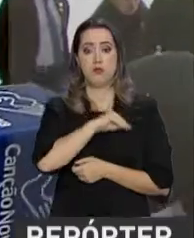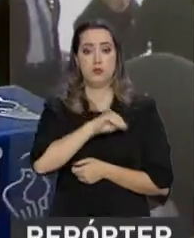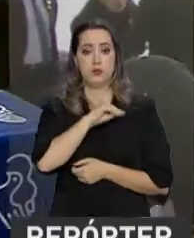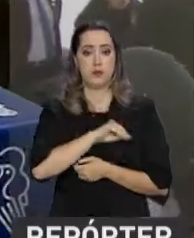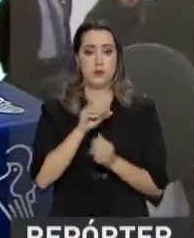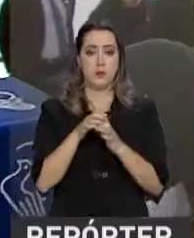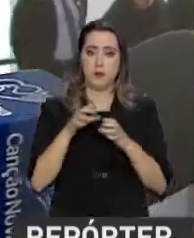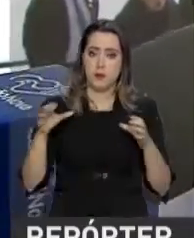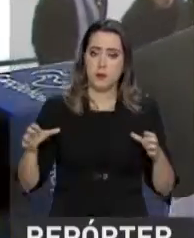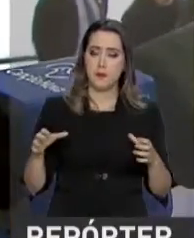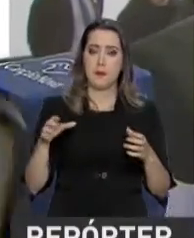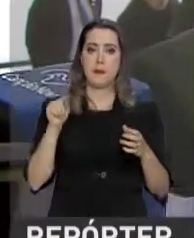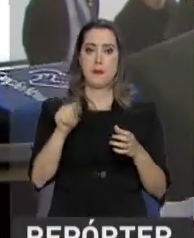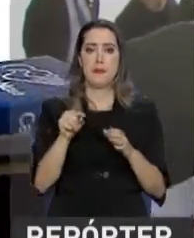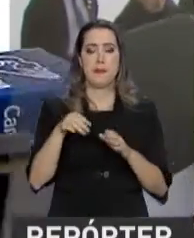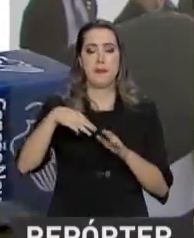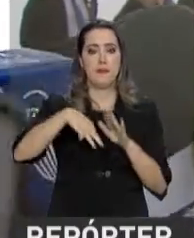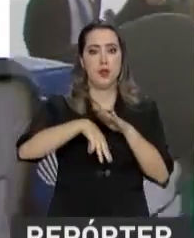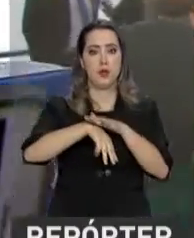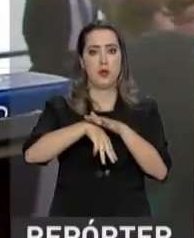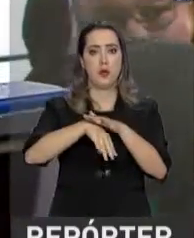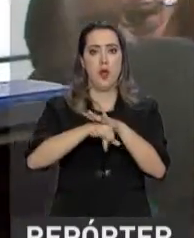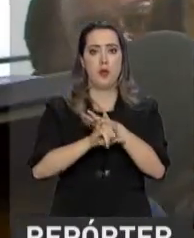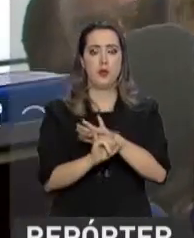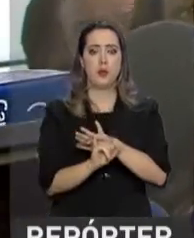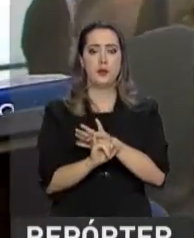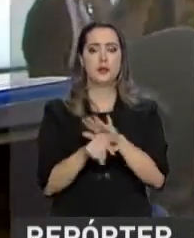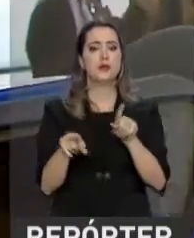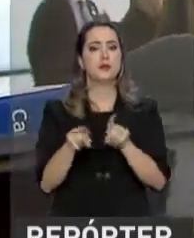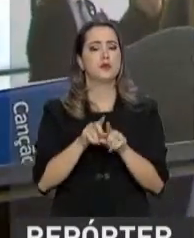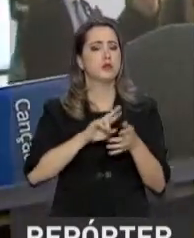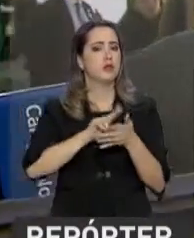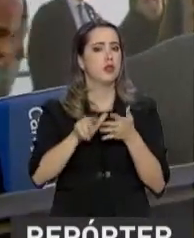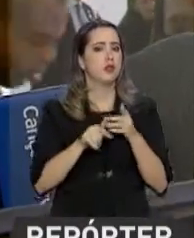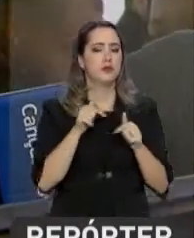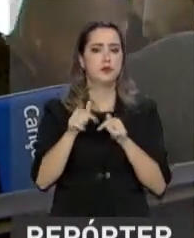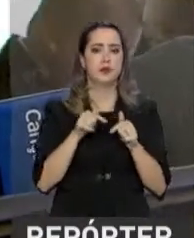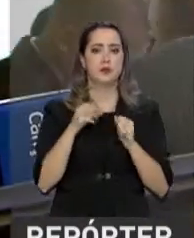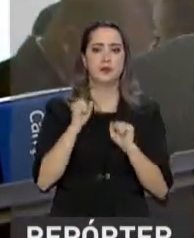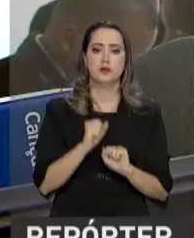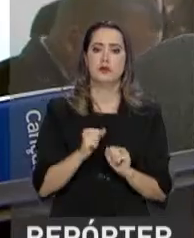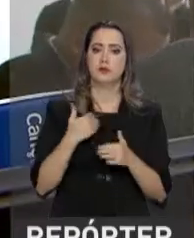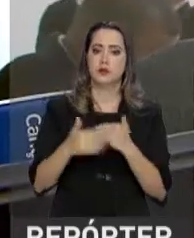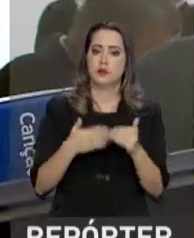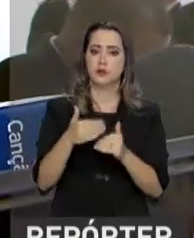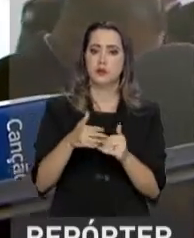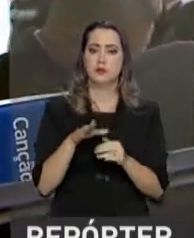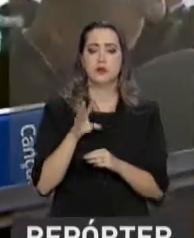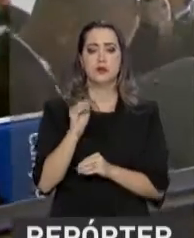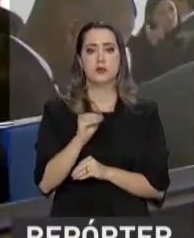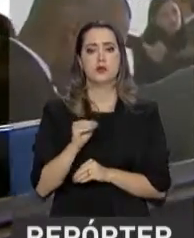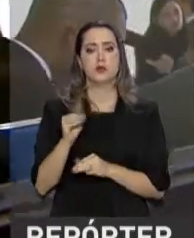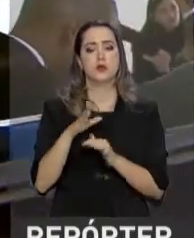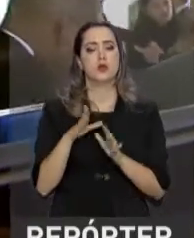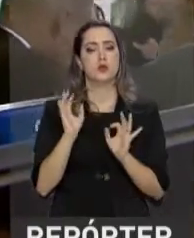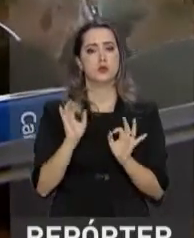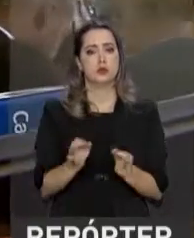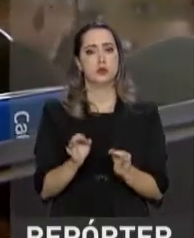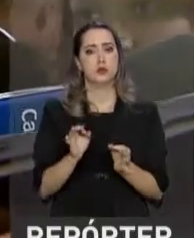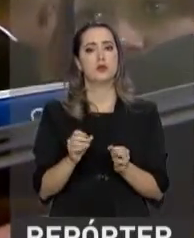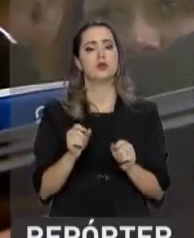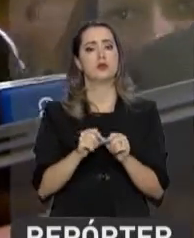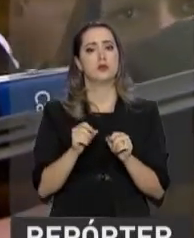enfim tem uma série de coisas que podem que vão ser feitas há ainda nesses sete meses que nos restam